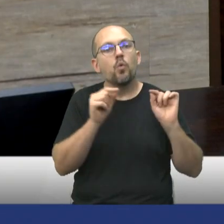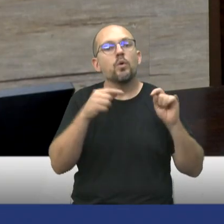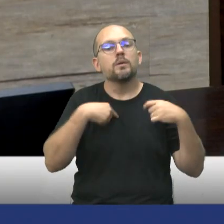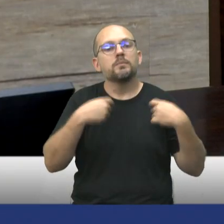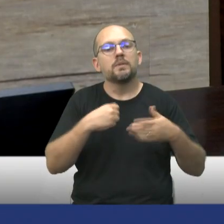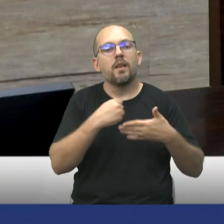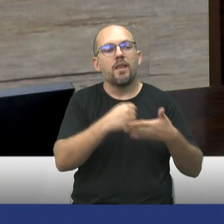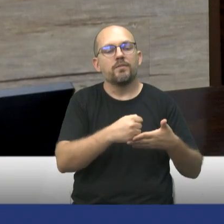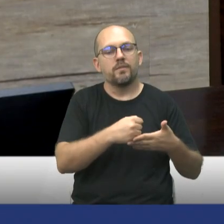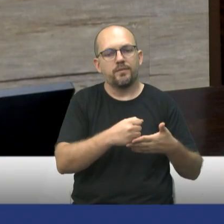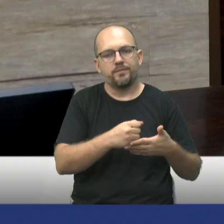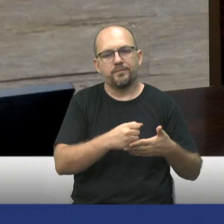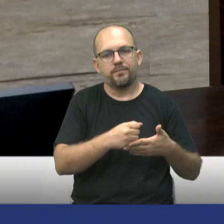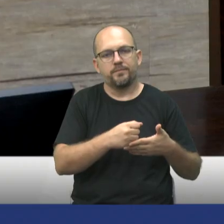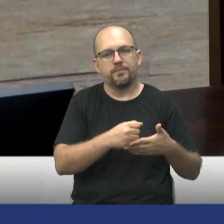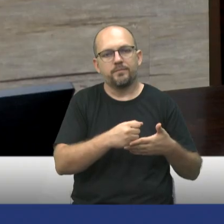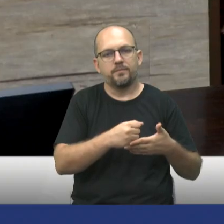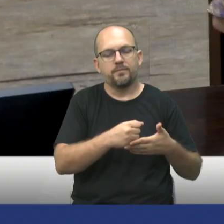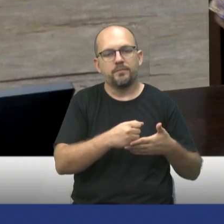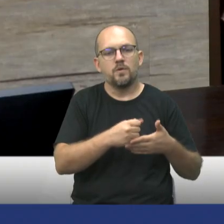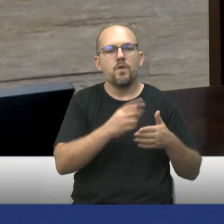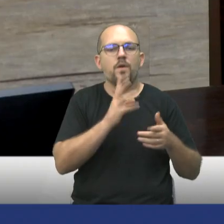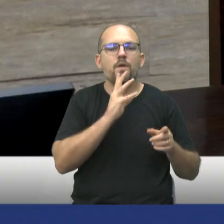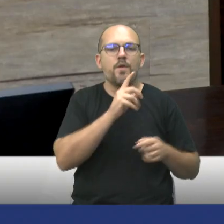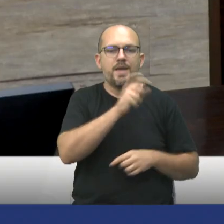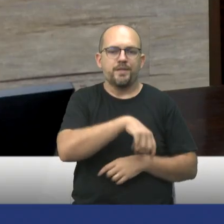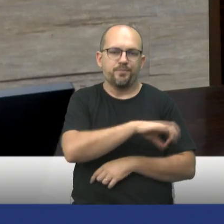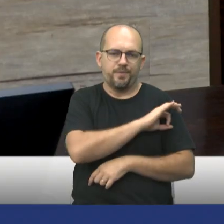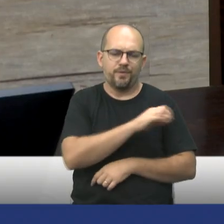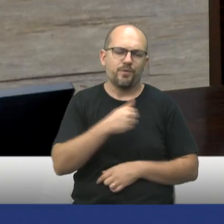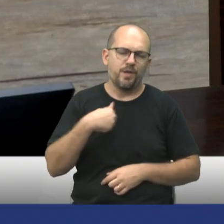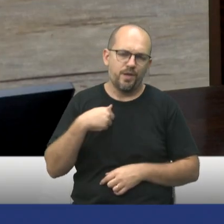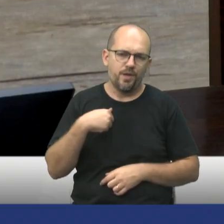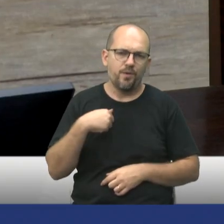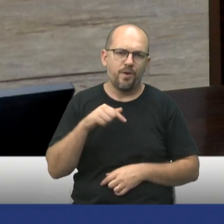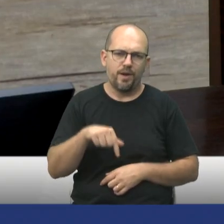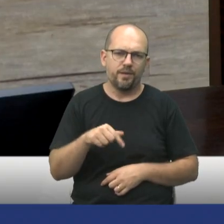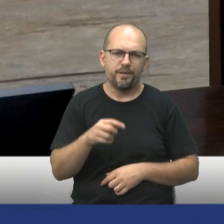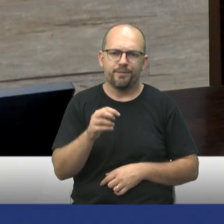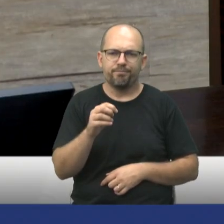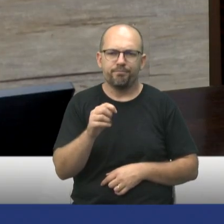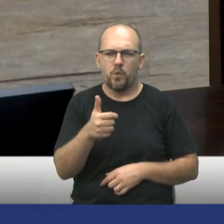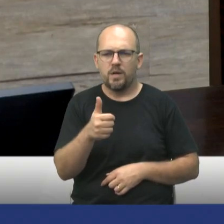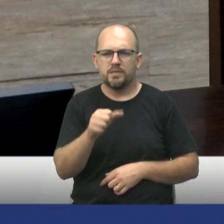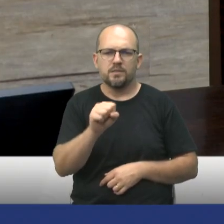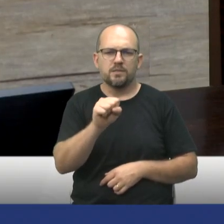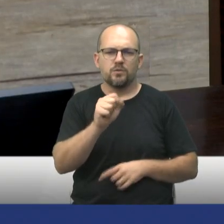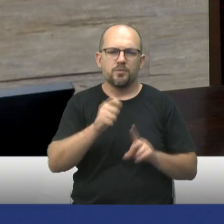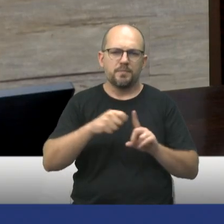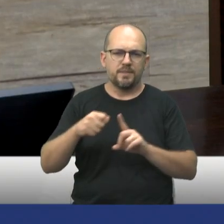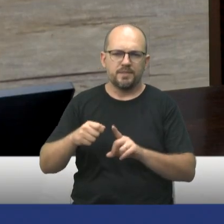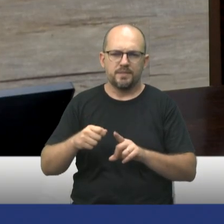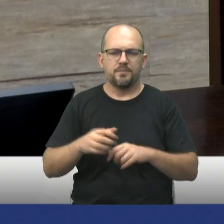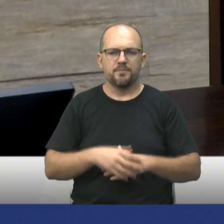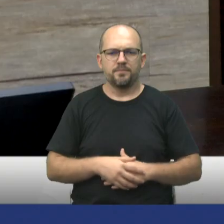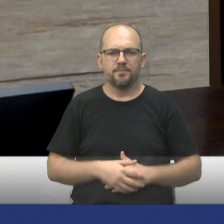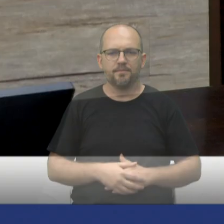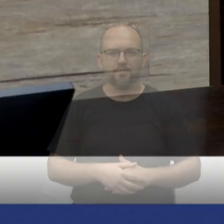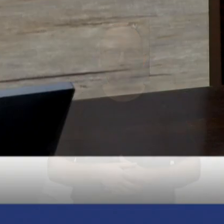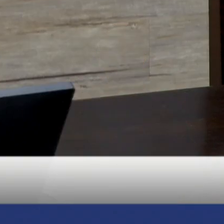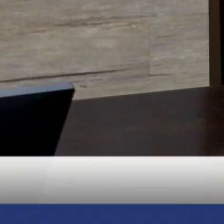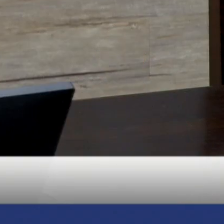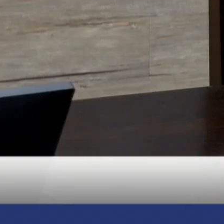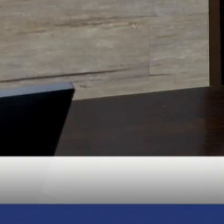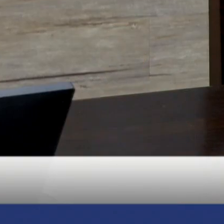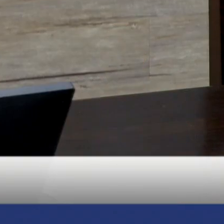levar, conhecendo o prefeito, eu estou aqui, né, há praticamente 8 meses, tem que levar os números, ele está lá,